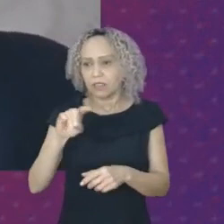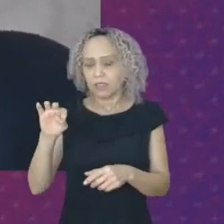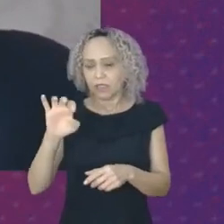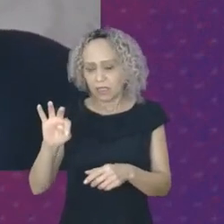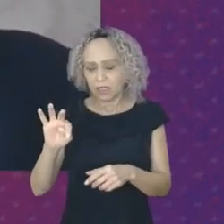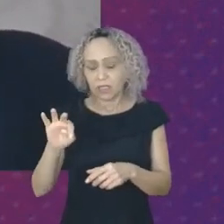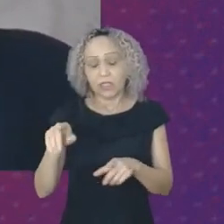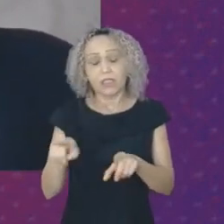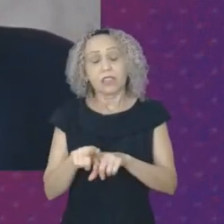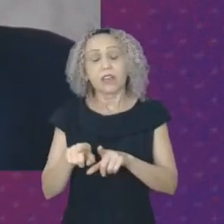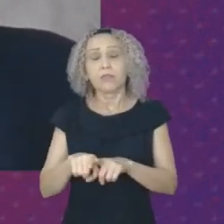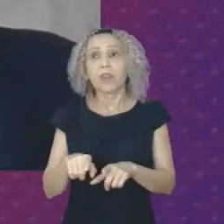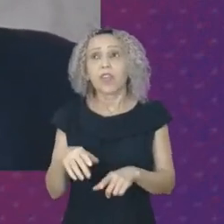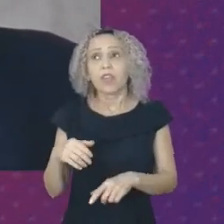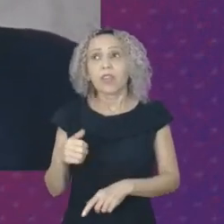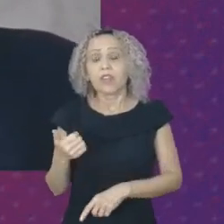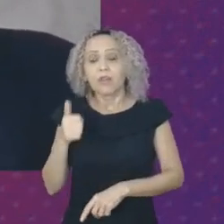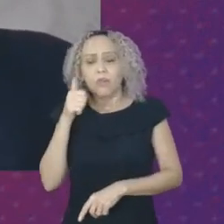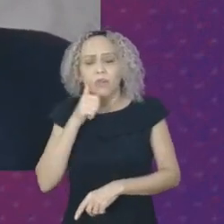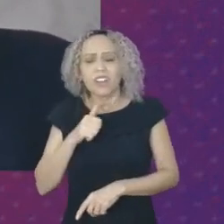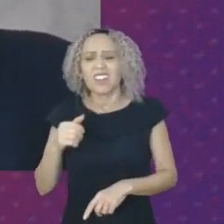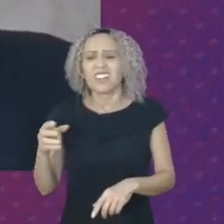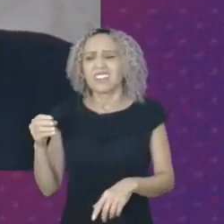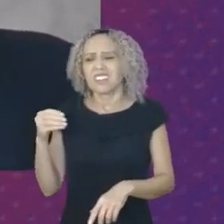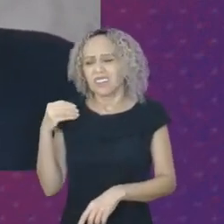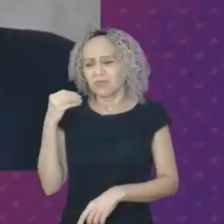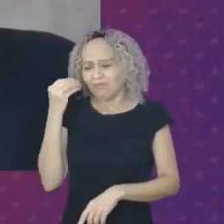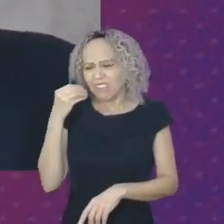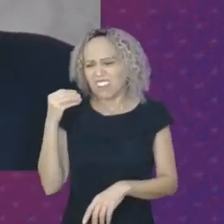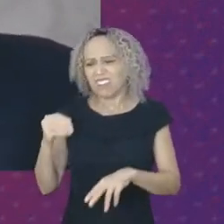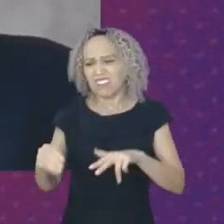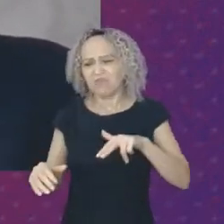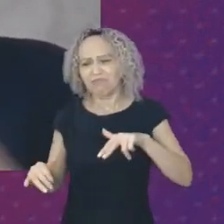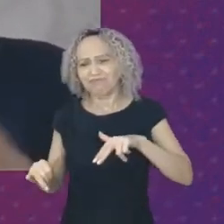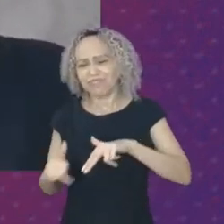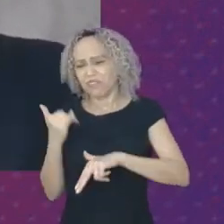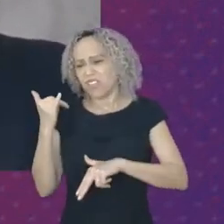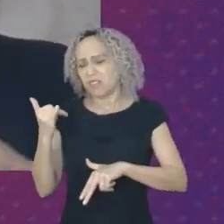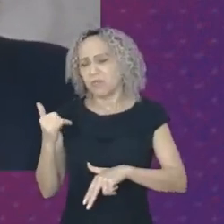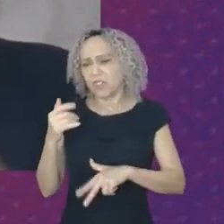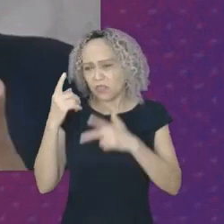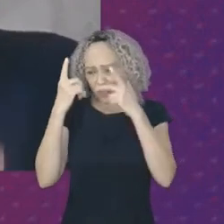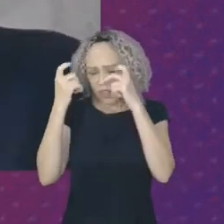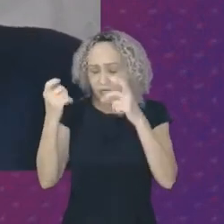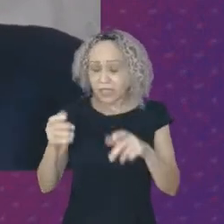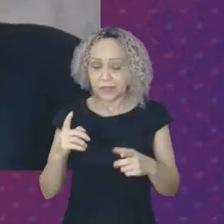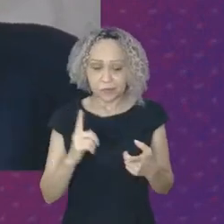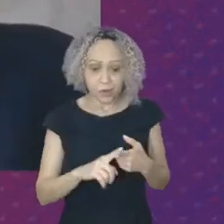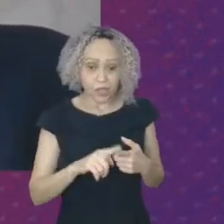vezes um emprego é a porta para a mulher sair,